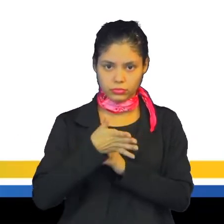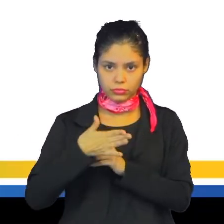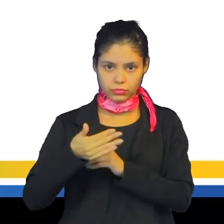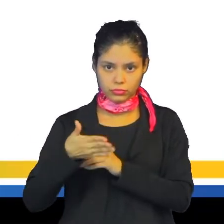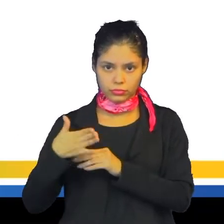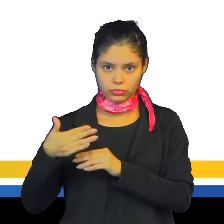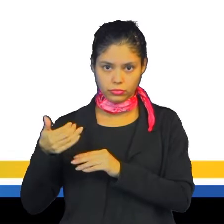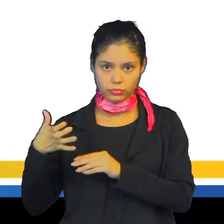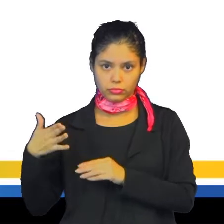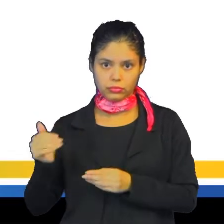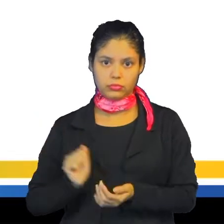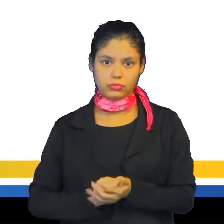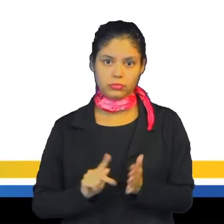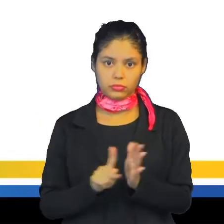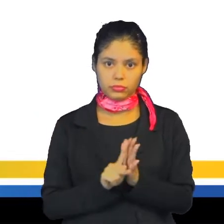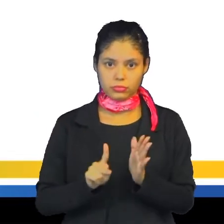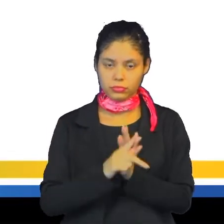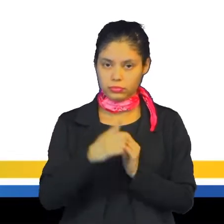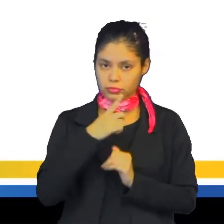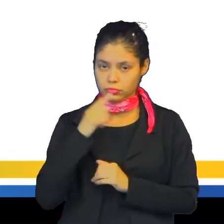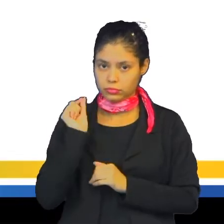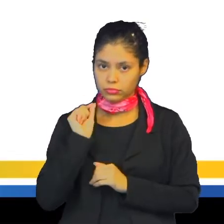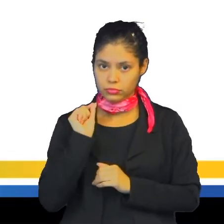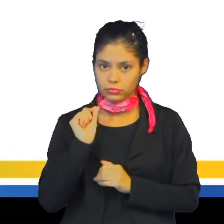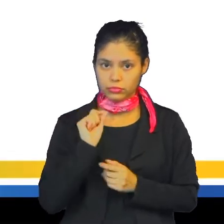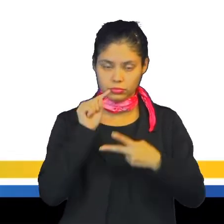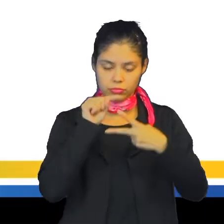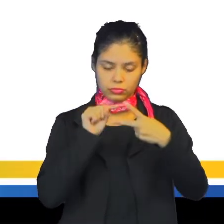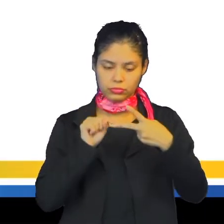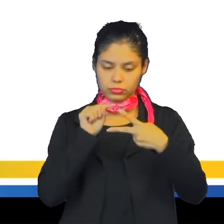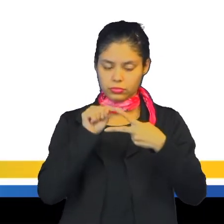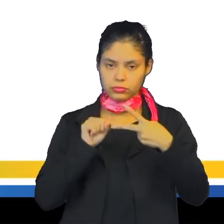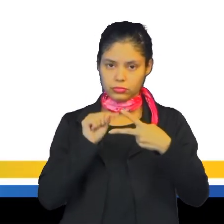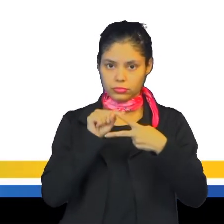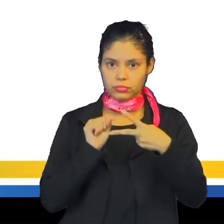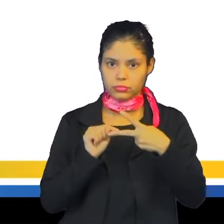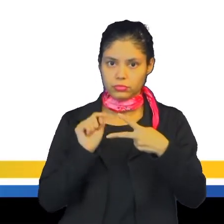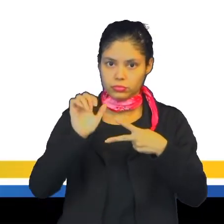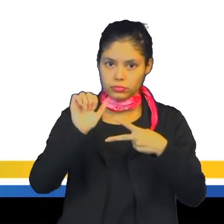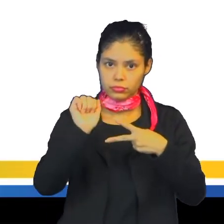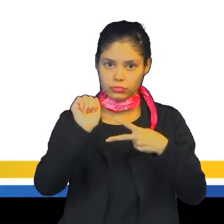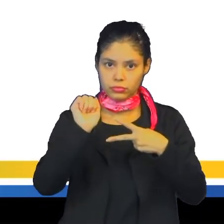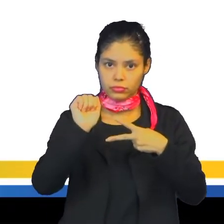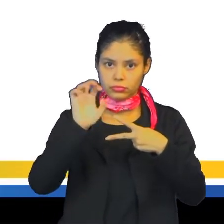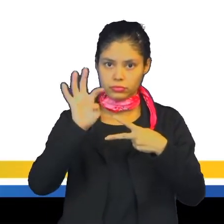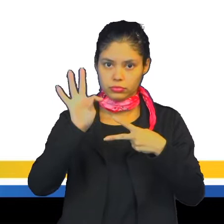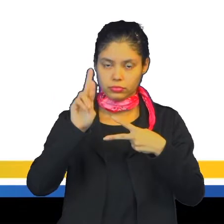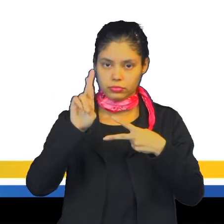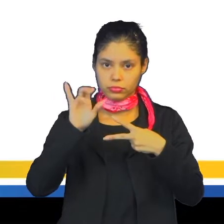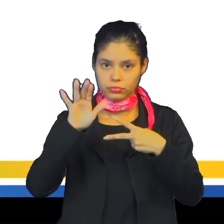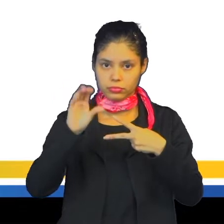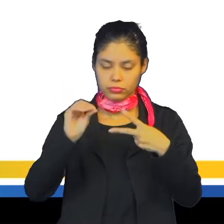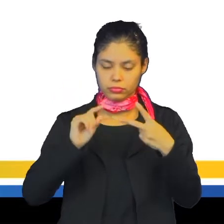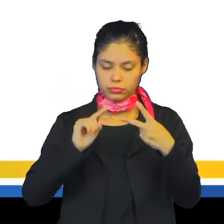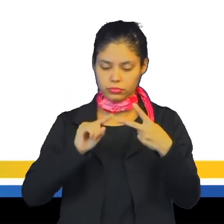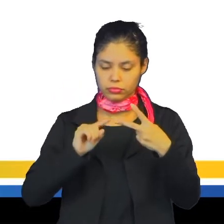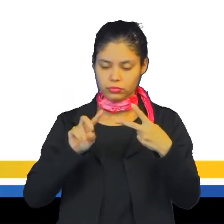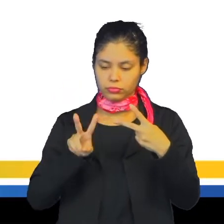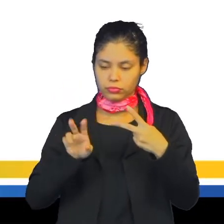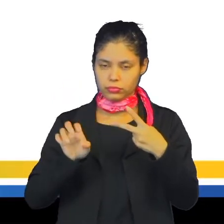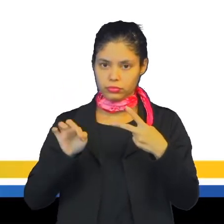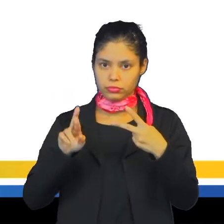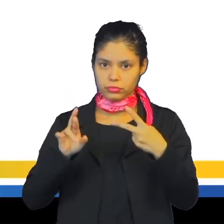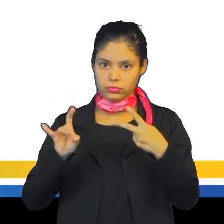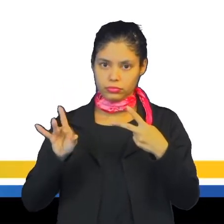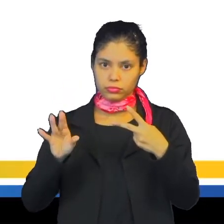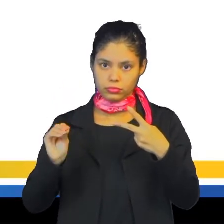peixes. Então, nos peixes, nós temos aí duas cavidades cardíacas. Nós temos um átrio e um ventrículo. Ou seja, é